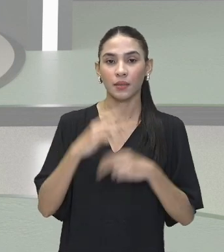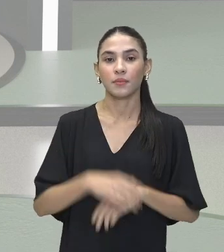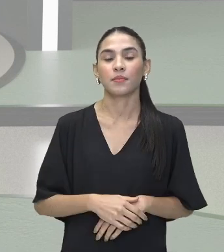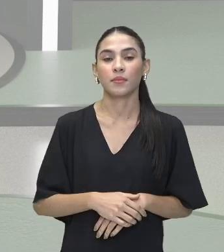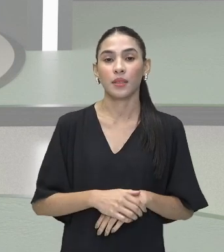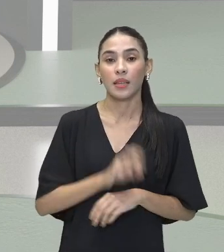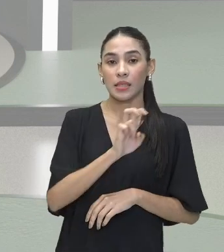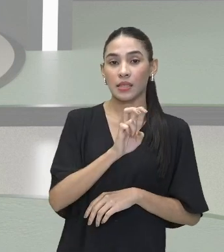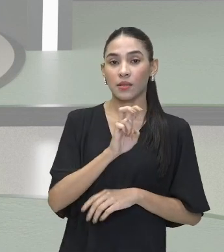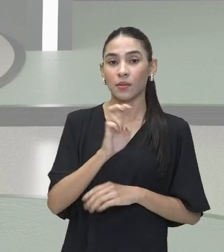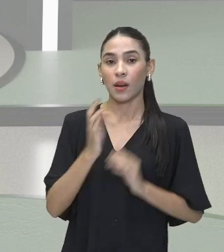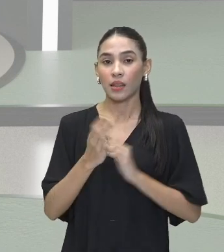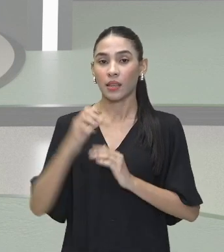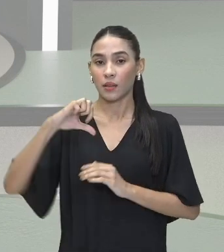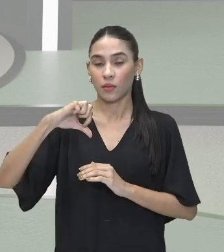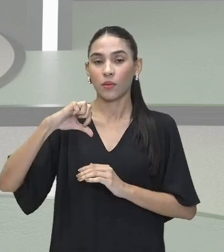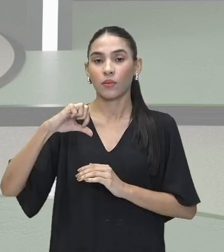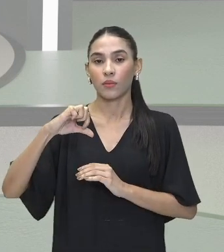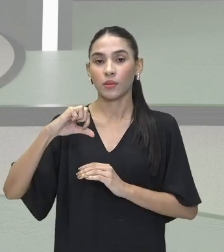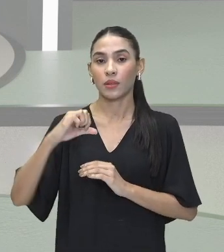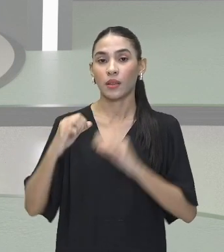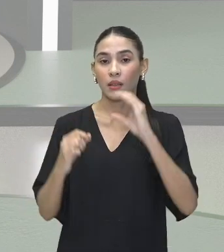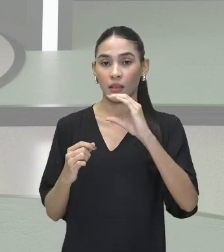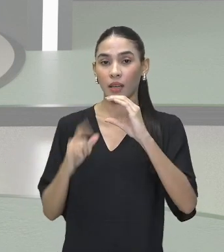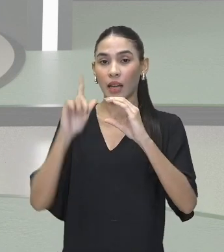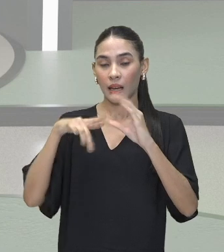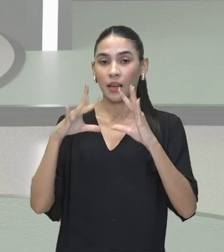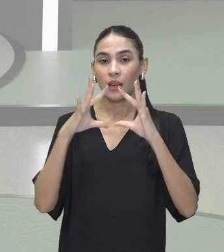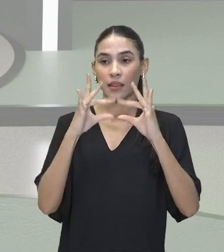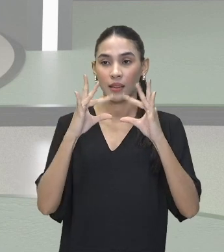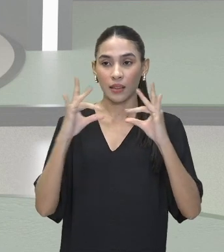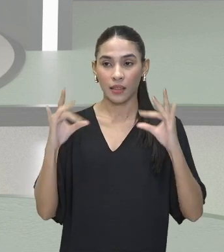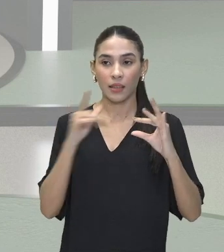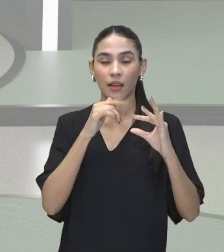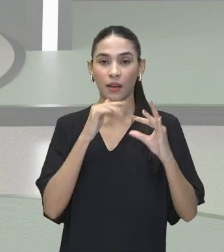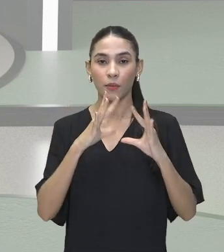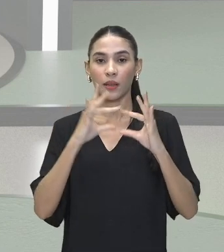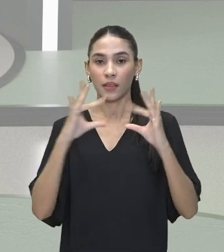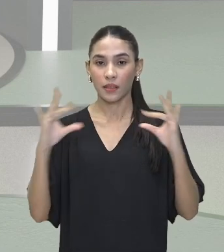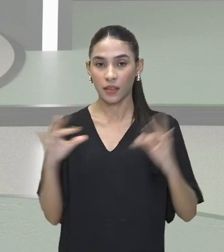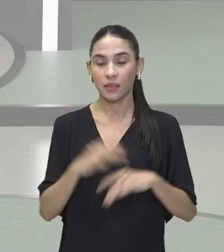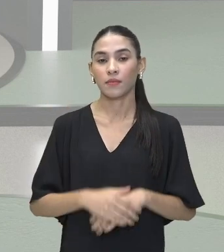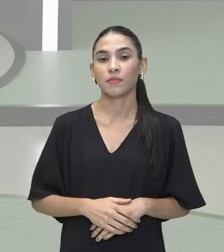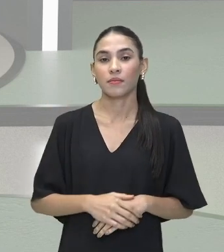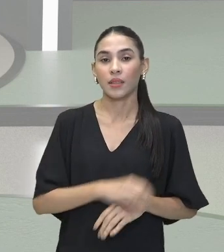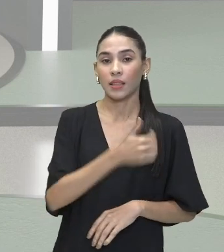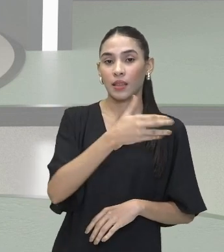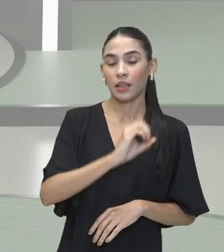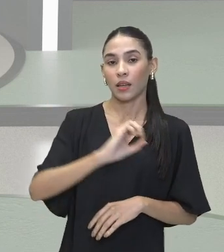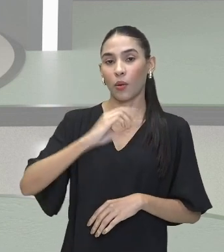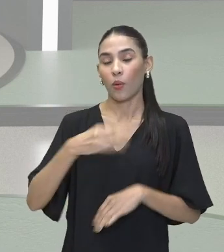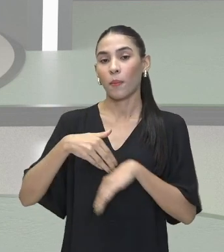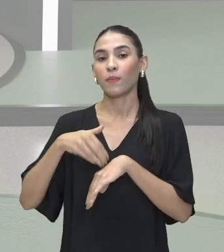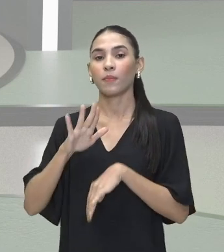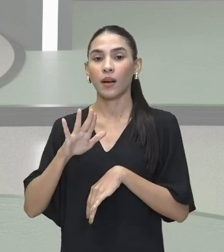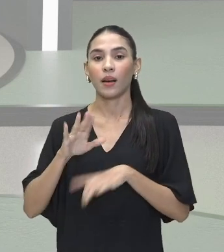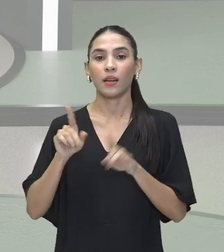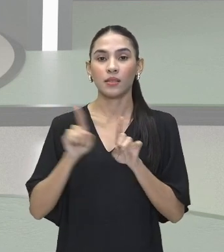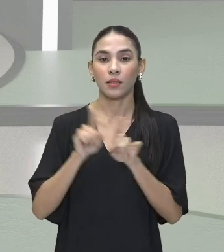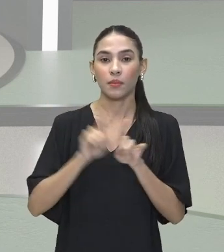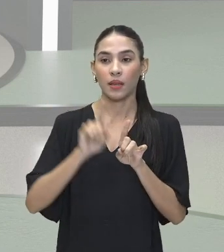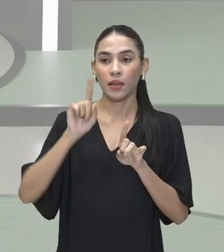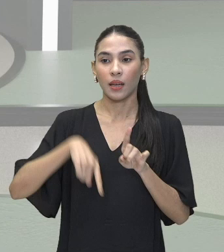9 átomos de carbonos, eles já são líquidos, e os que possuem de 10 ou mais carbonos, eles